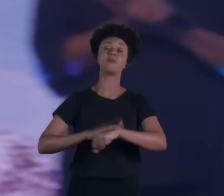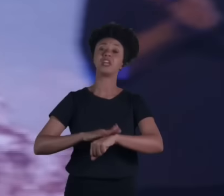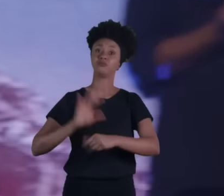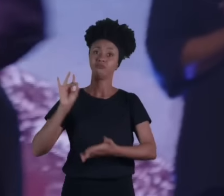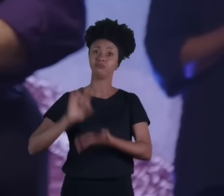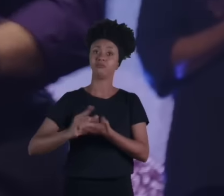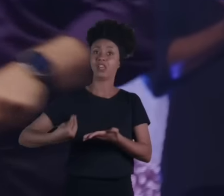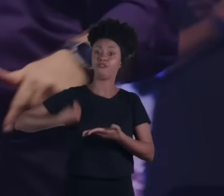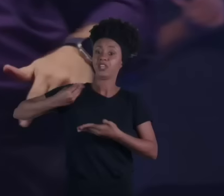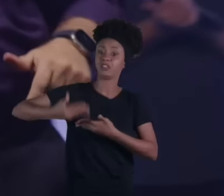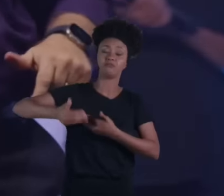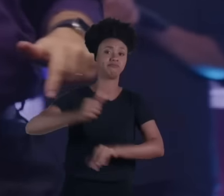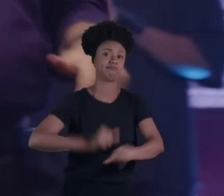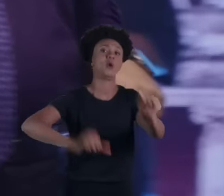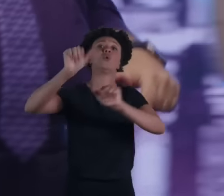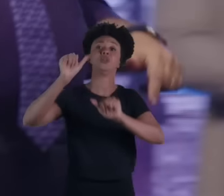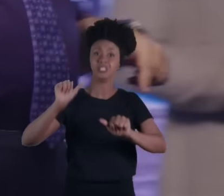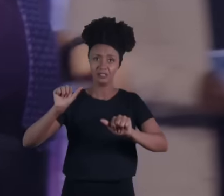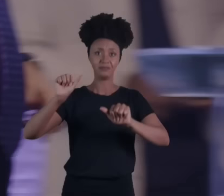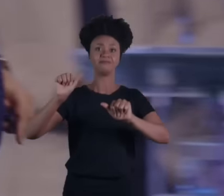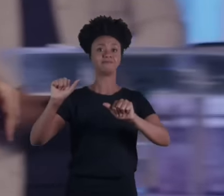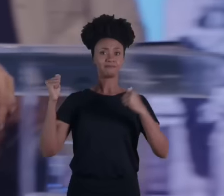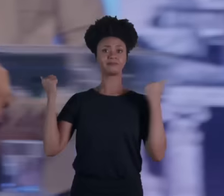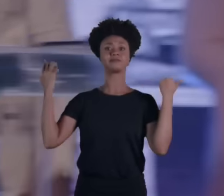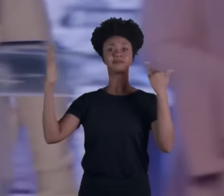sorte das pessoas.